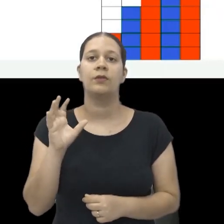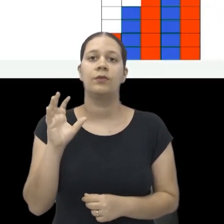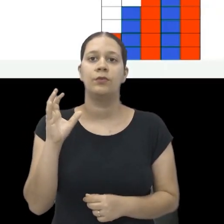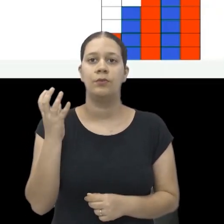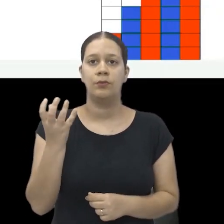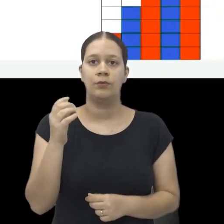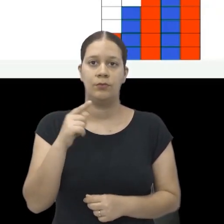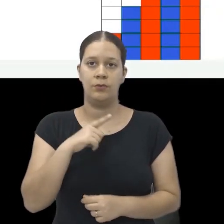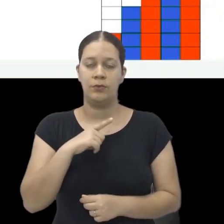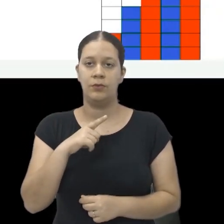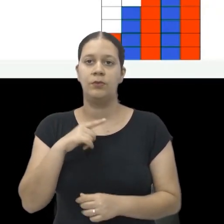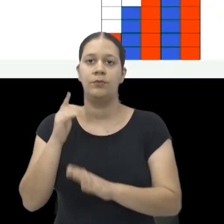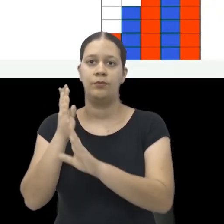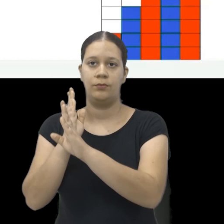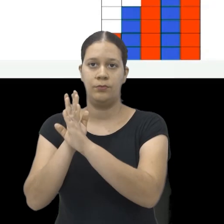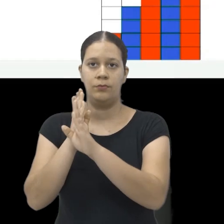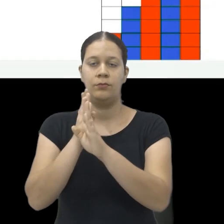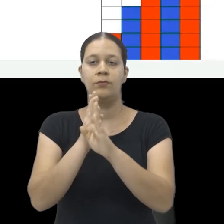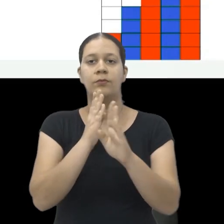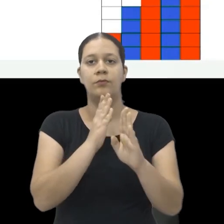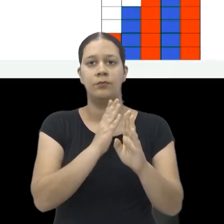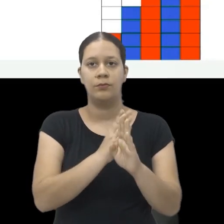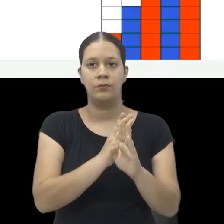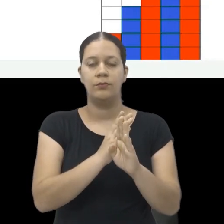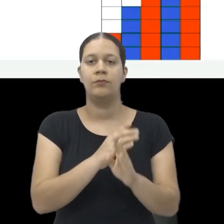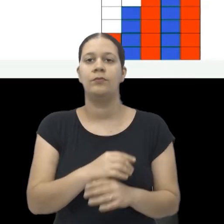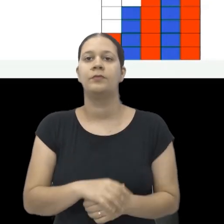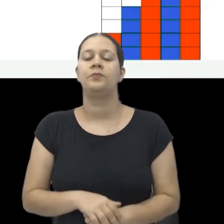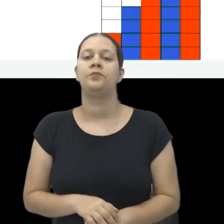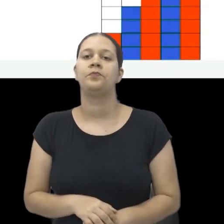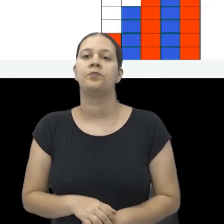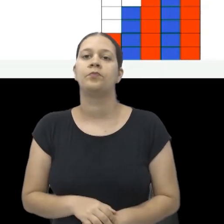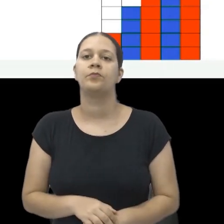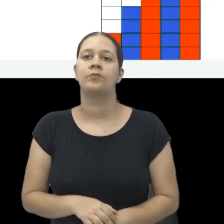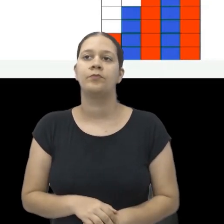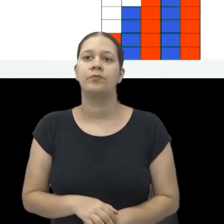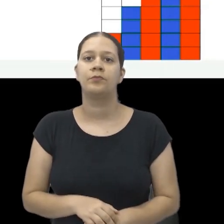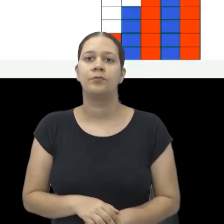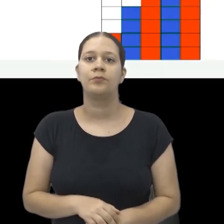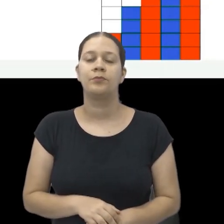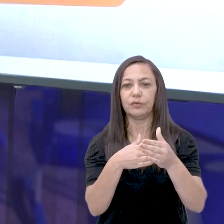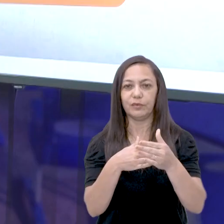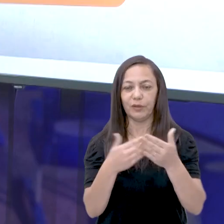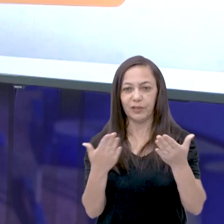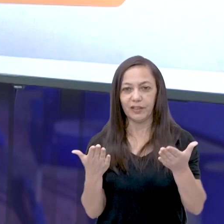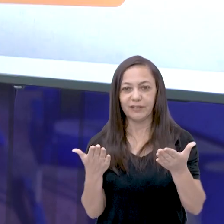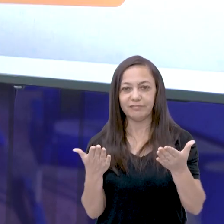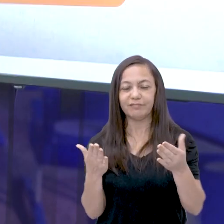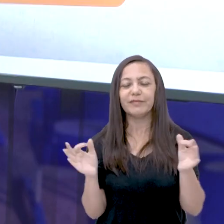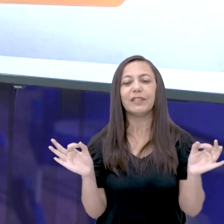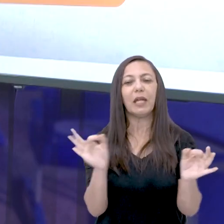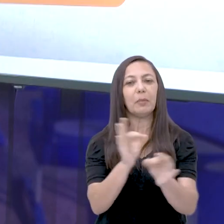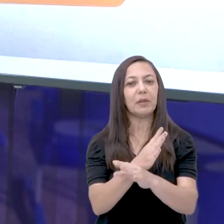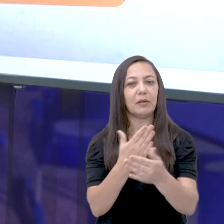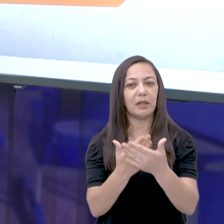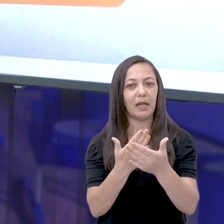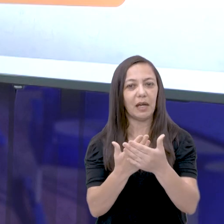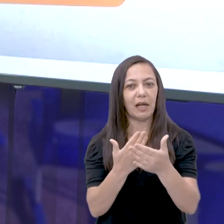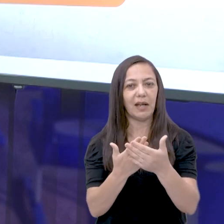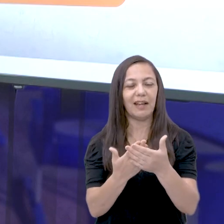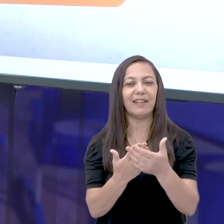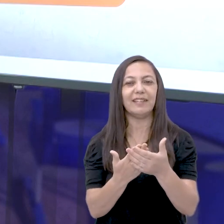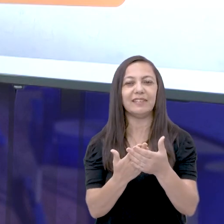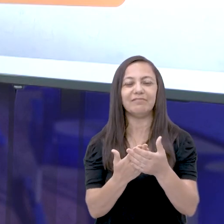quando isso acontece, eu tenho sequências não recursivas. Bem, meninos, encerramos a